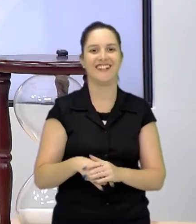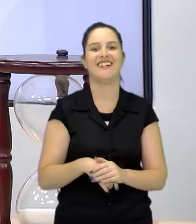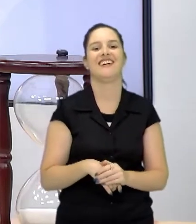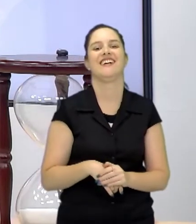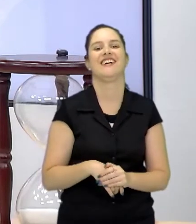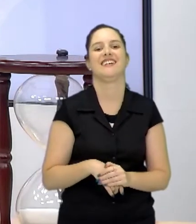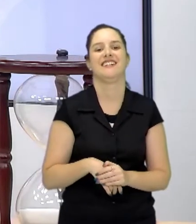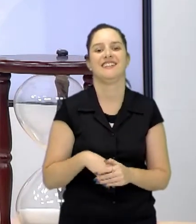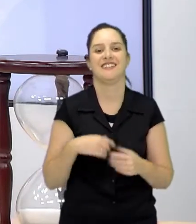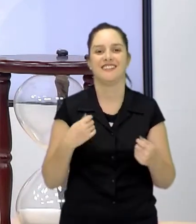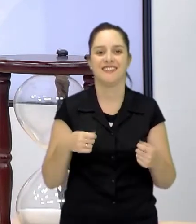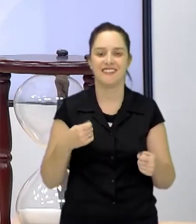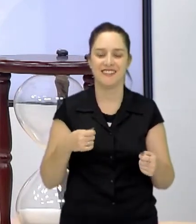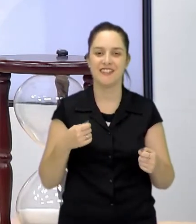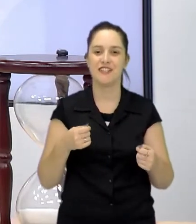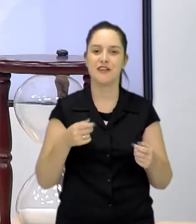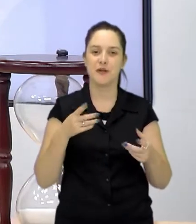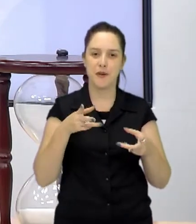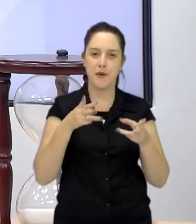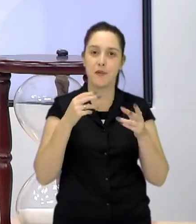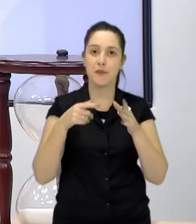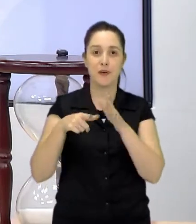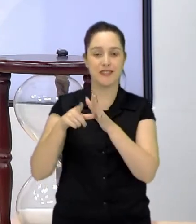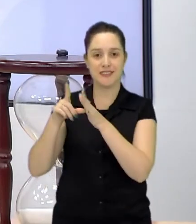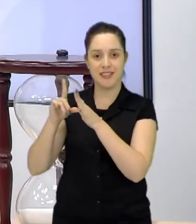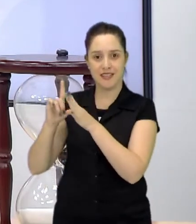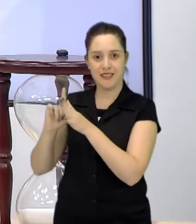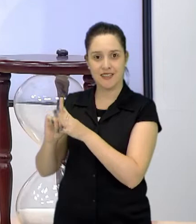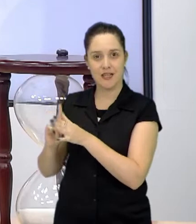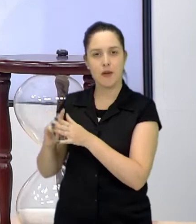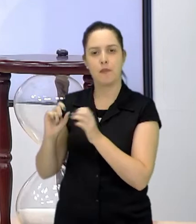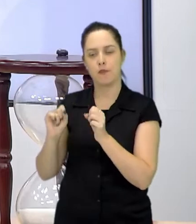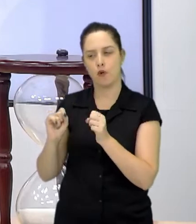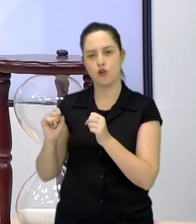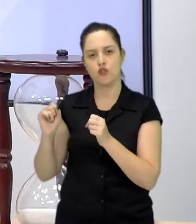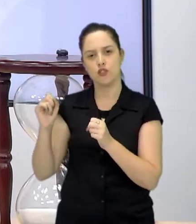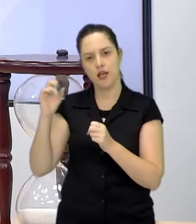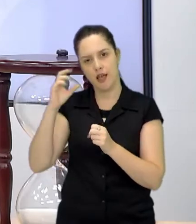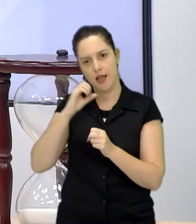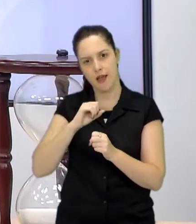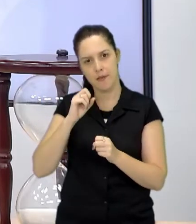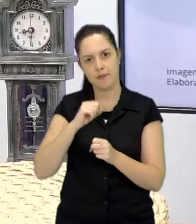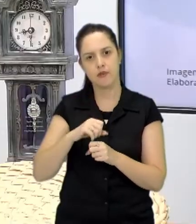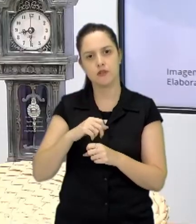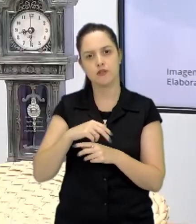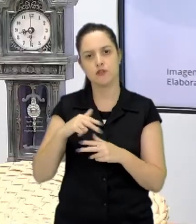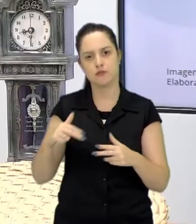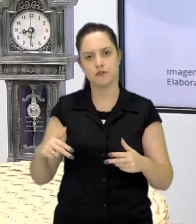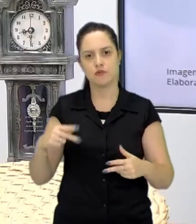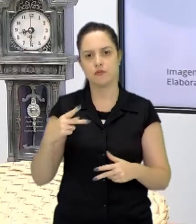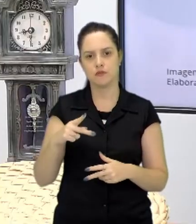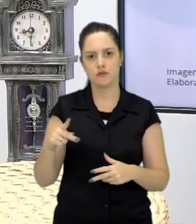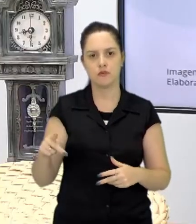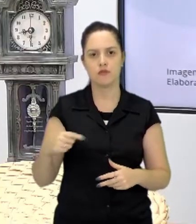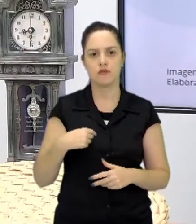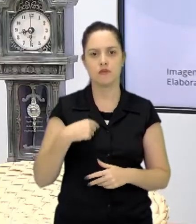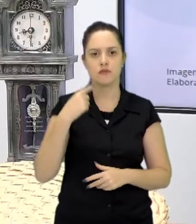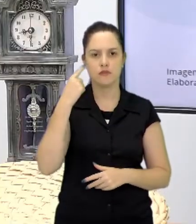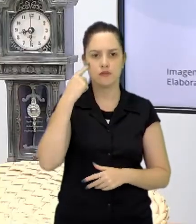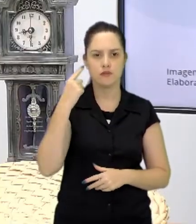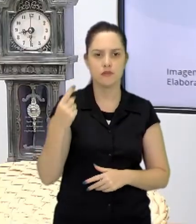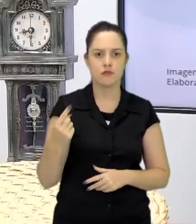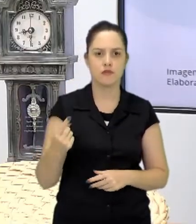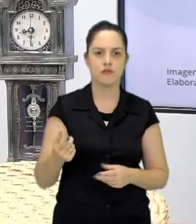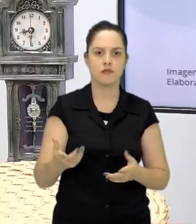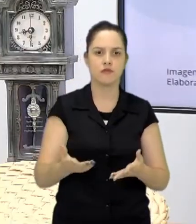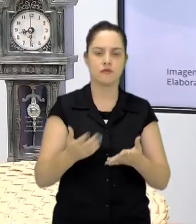elas podem ser feitas com antecedência, certo. Tá? Pode enviar por e-mail para vocês. Eu acho melhor. Se eu fosse ser entrevistada, eu ia preferir receber